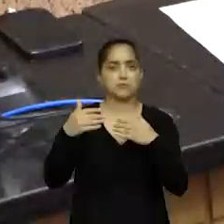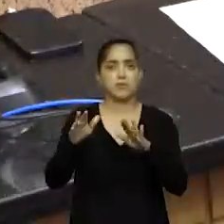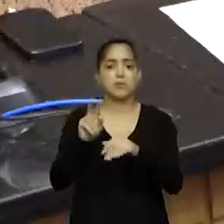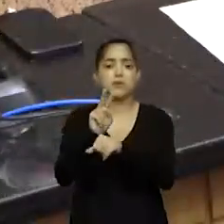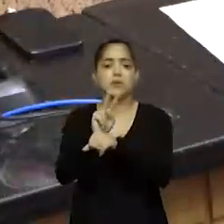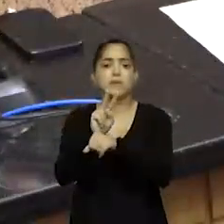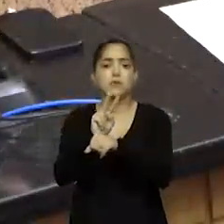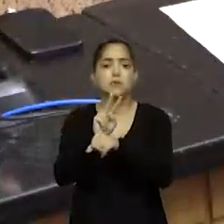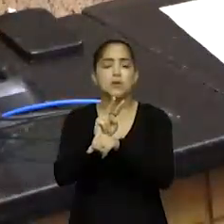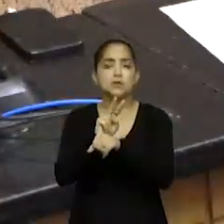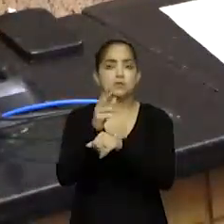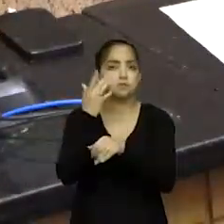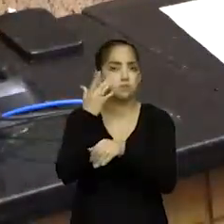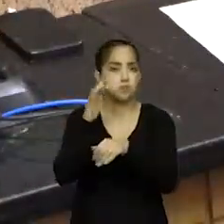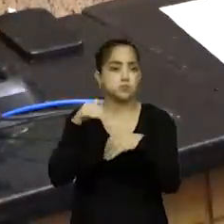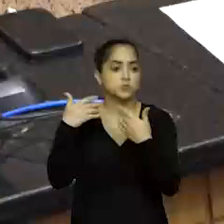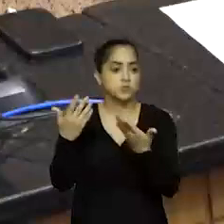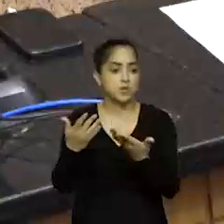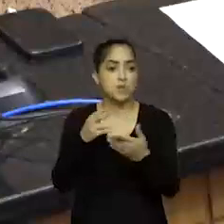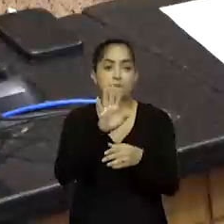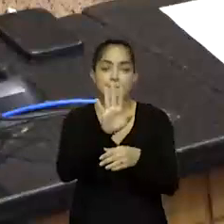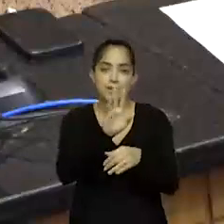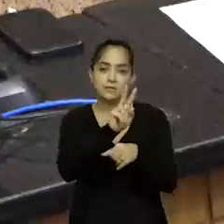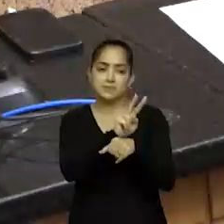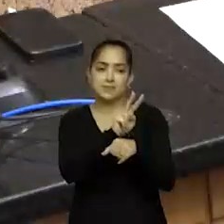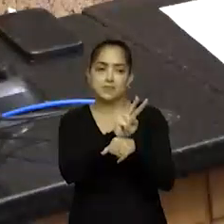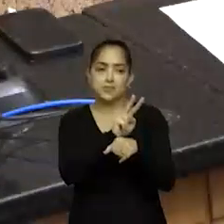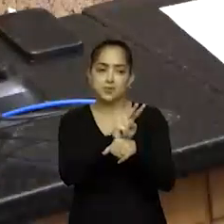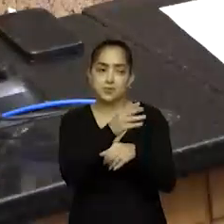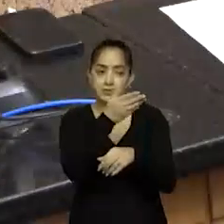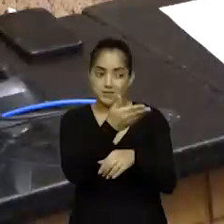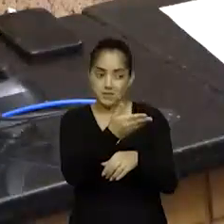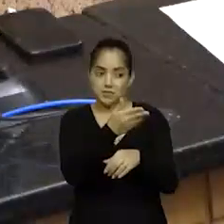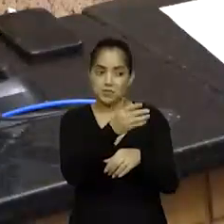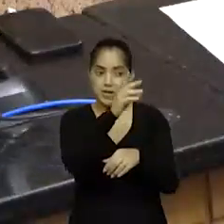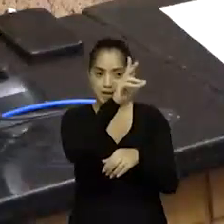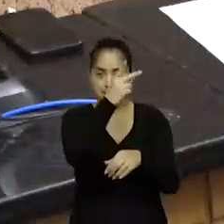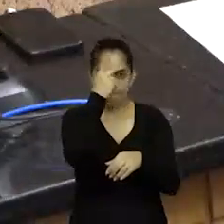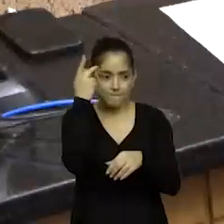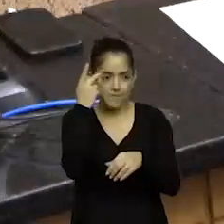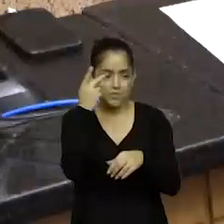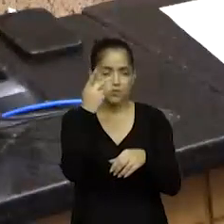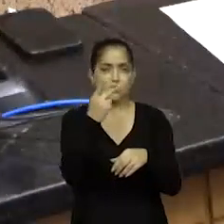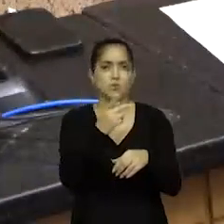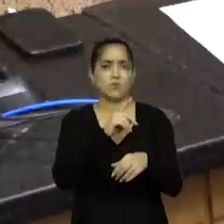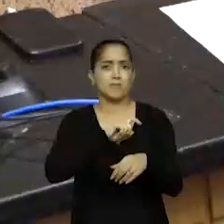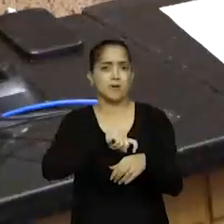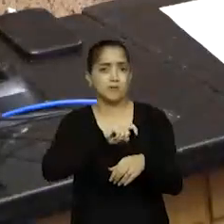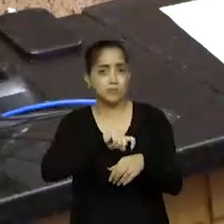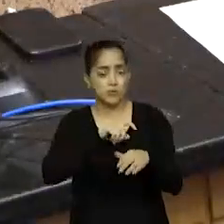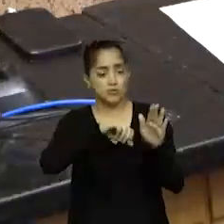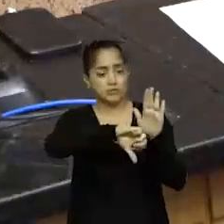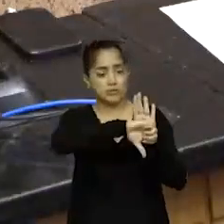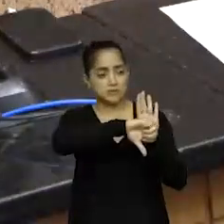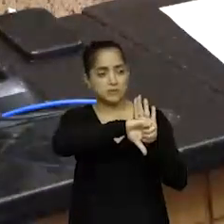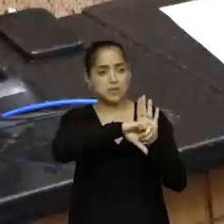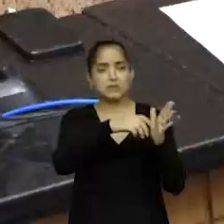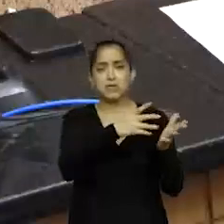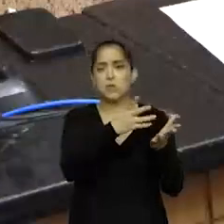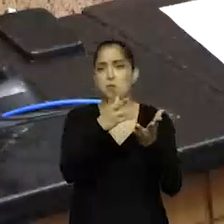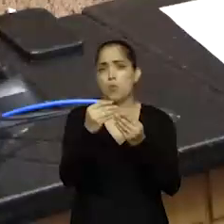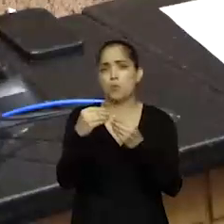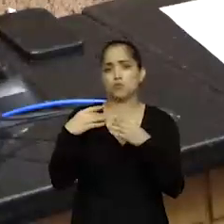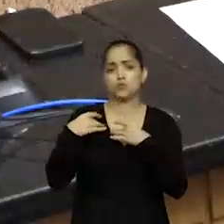Não sei. Agora, quem protege o mau elemento na sociedade está cheio de